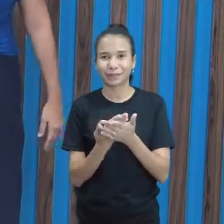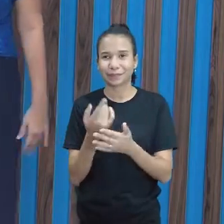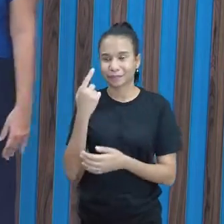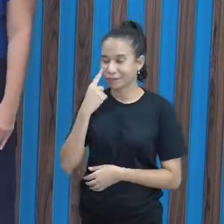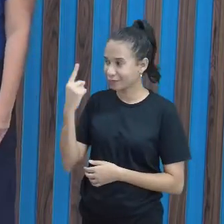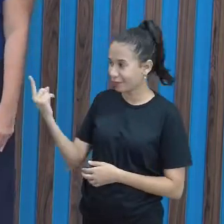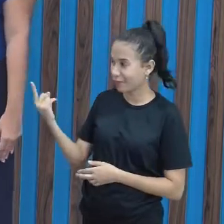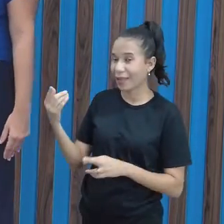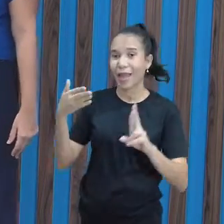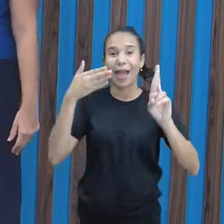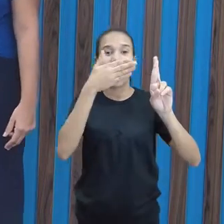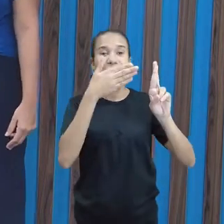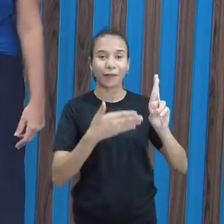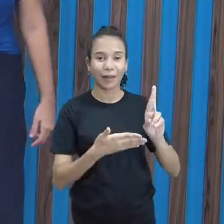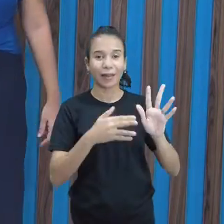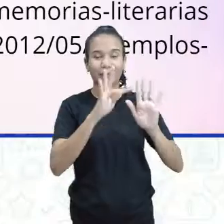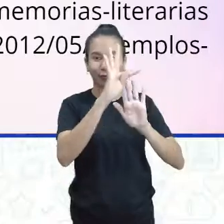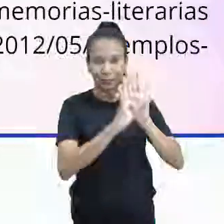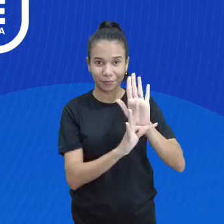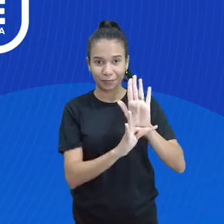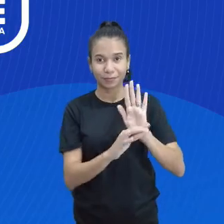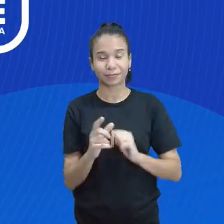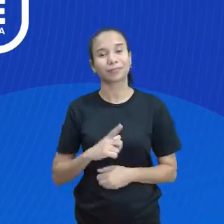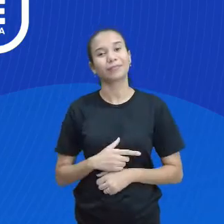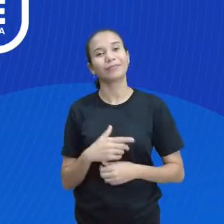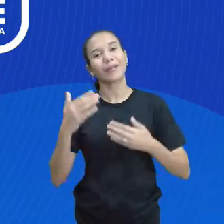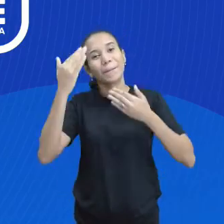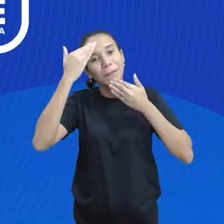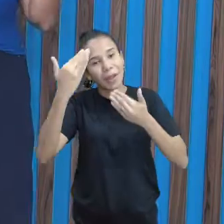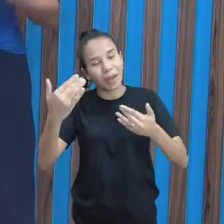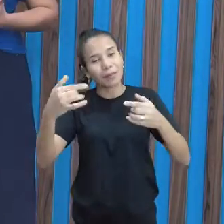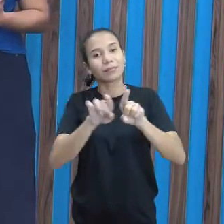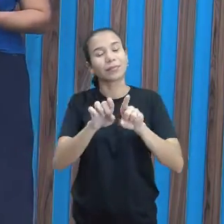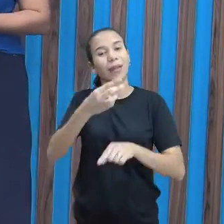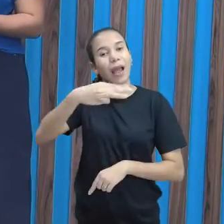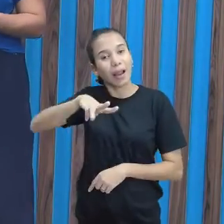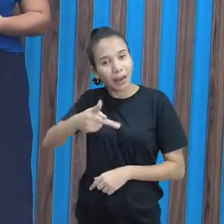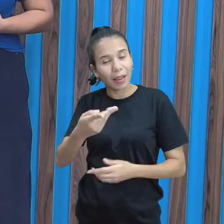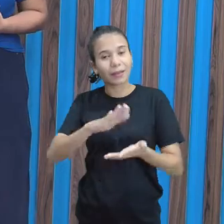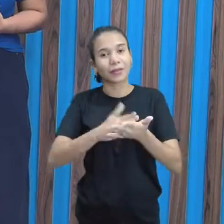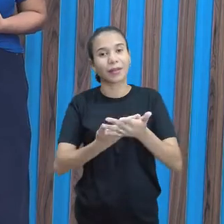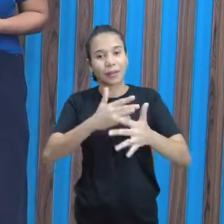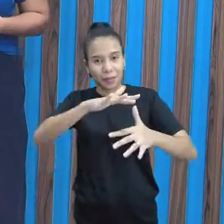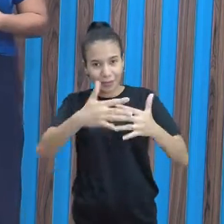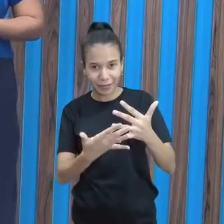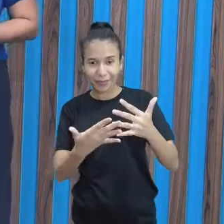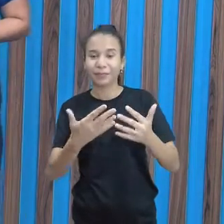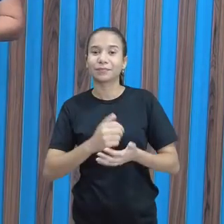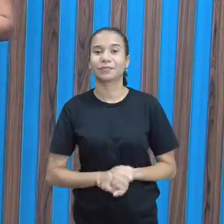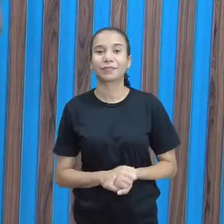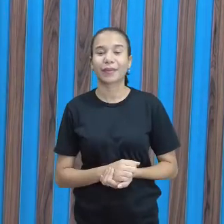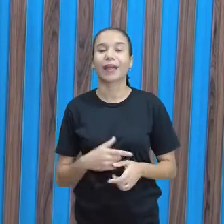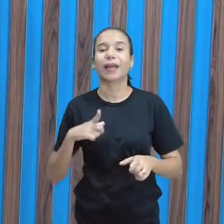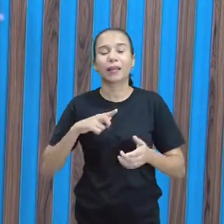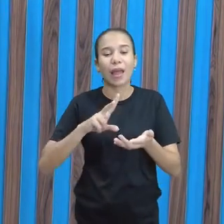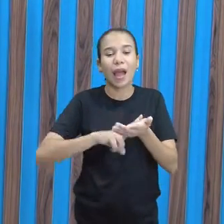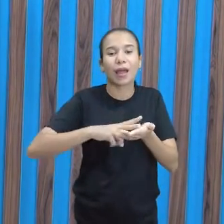né? As referências estão todas aqui. Eu queria agradecer a Helena, que estava aqui brilhantemente,